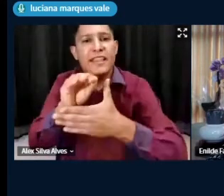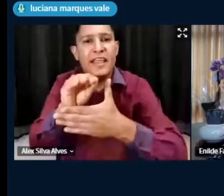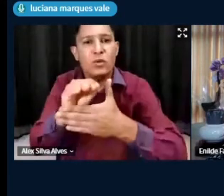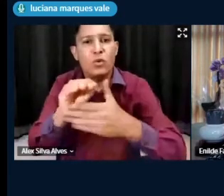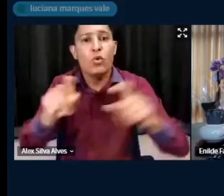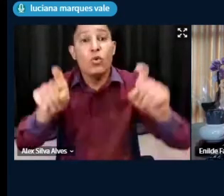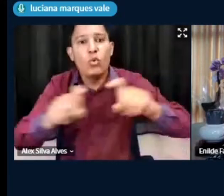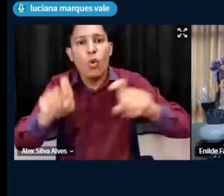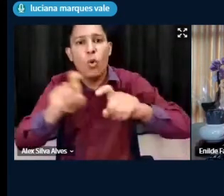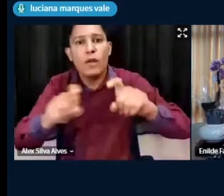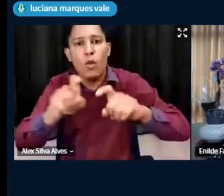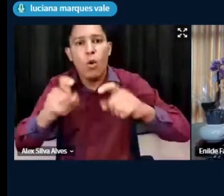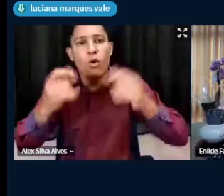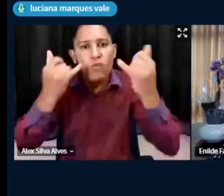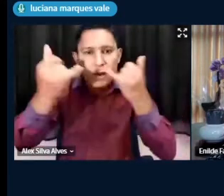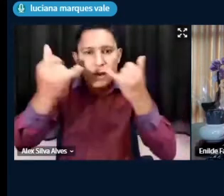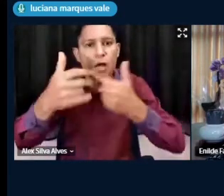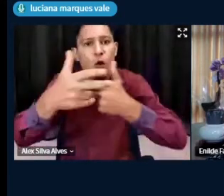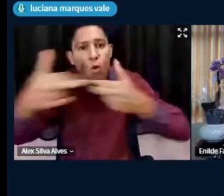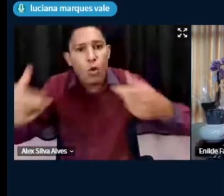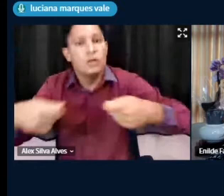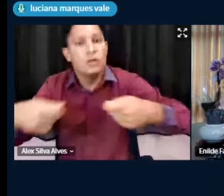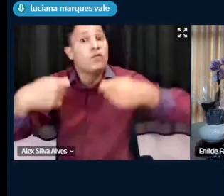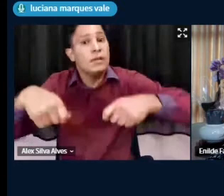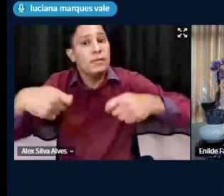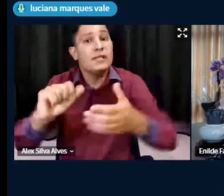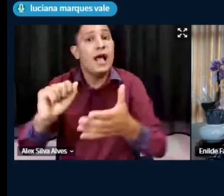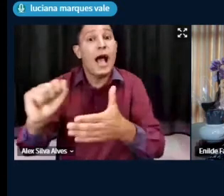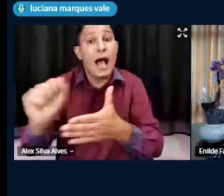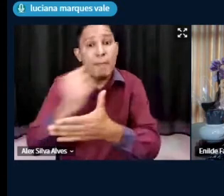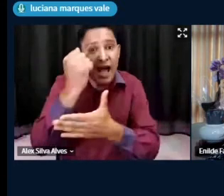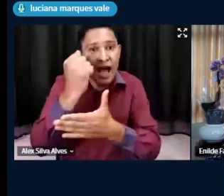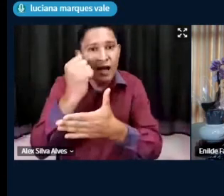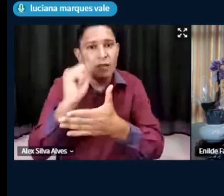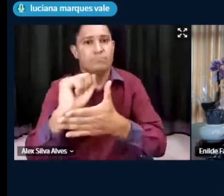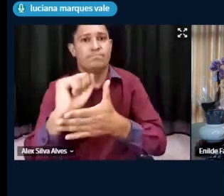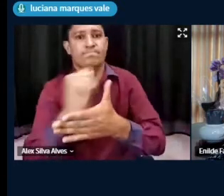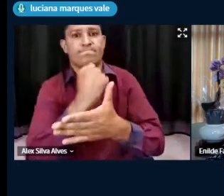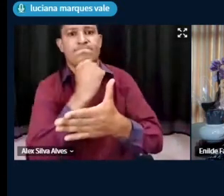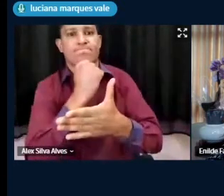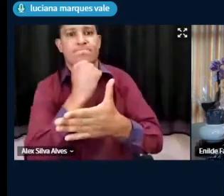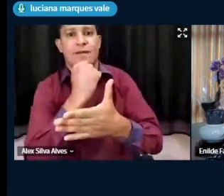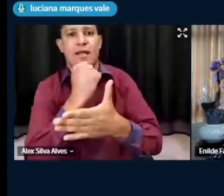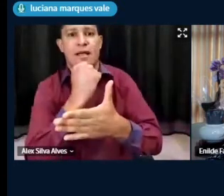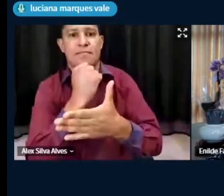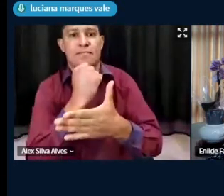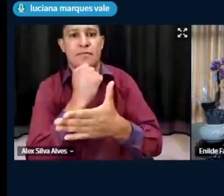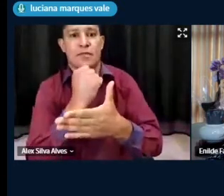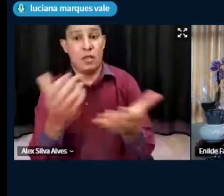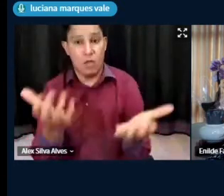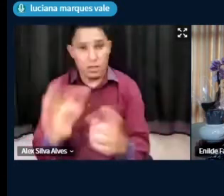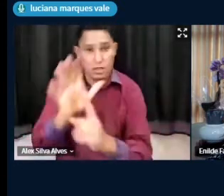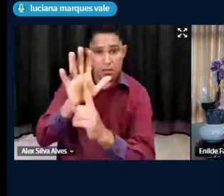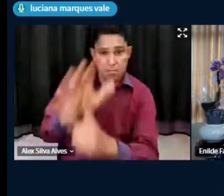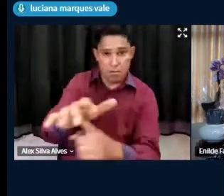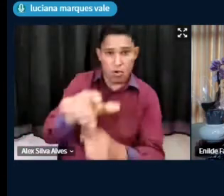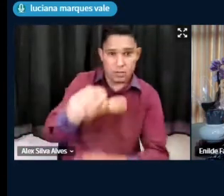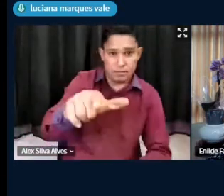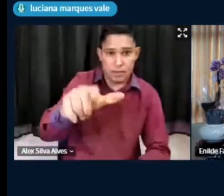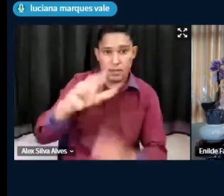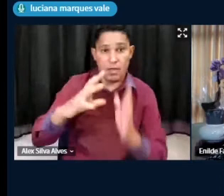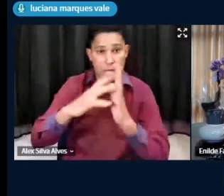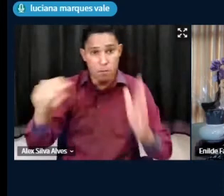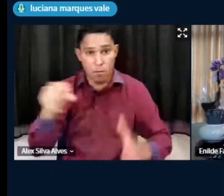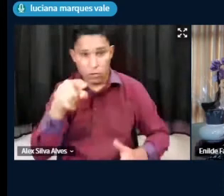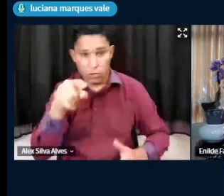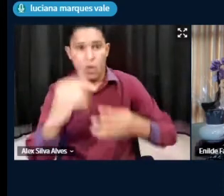forma. Por quê? Aqui nós temos novamente a tela do computador representada e apagar, porque apaga a informação